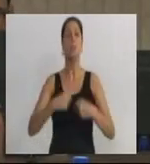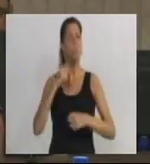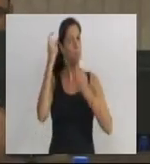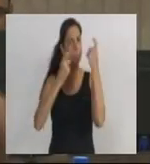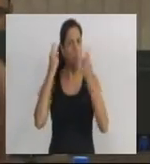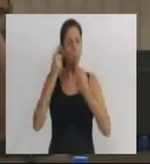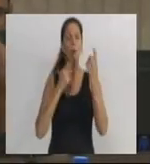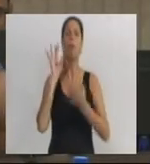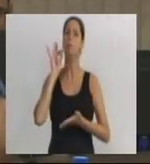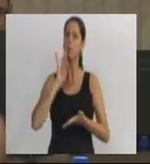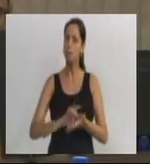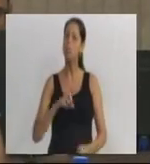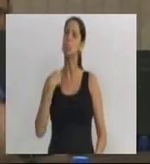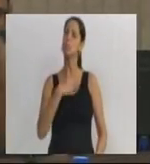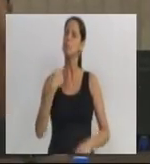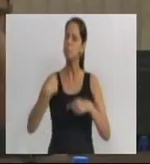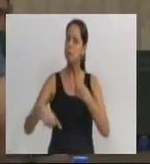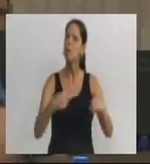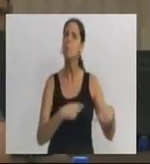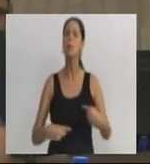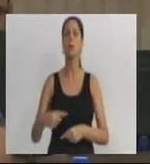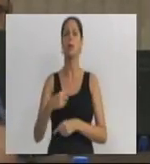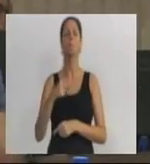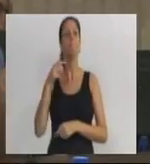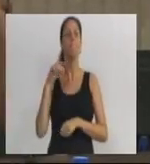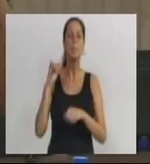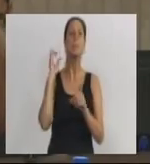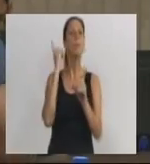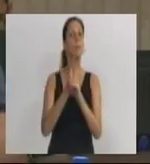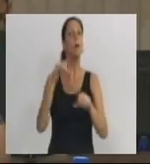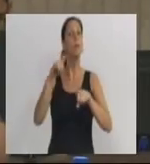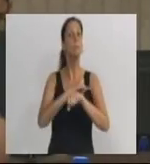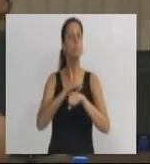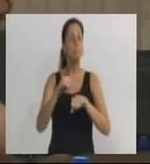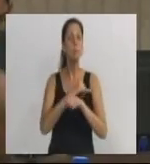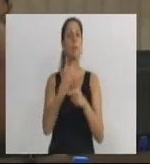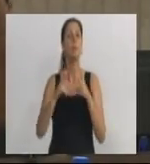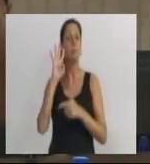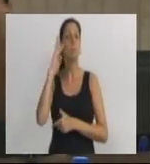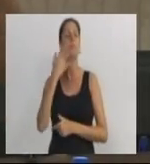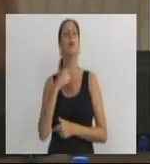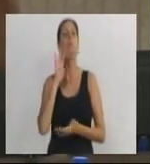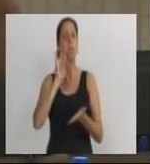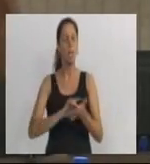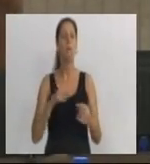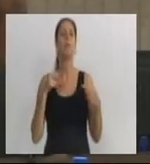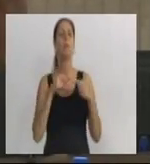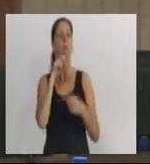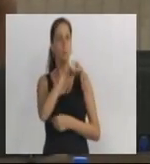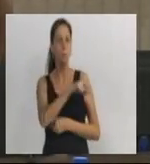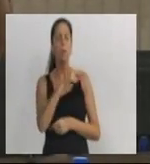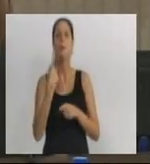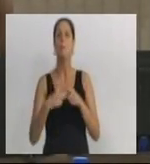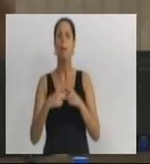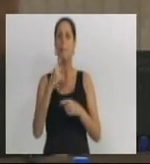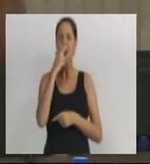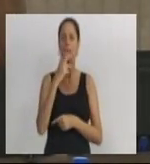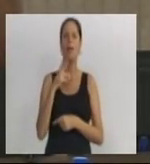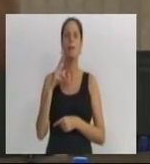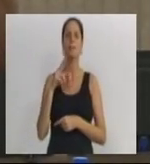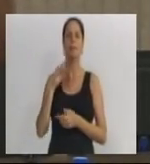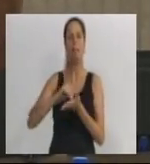aqui realmente temos que debater e buscar soluções. E concordo com Vossa Excelência quando diz que foi maquiado esse número de